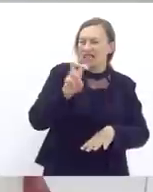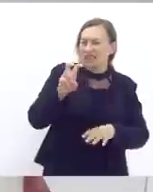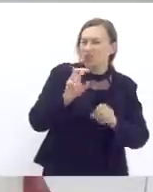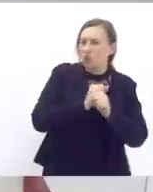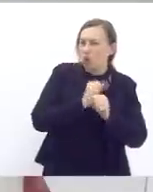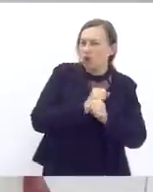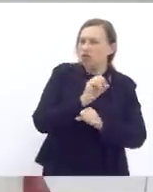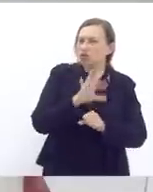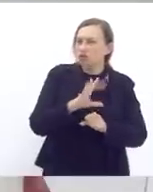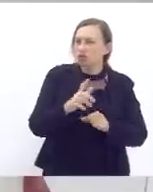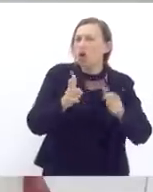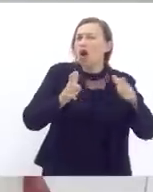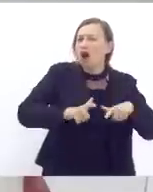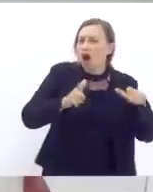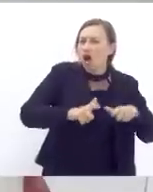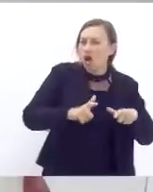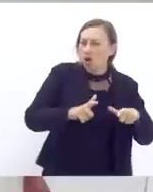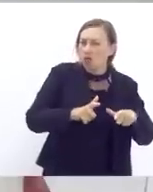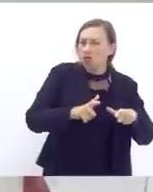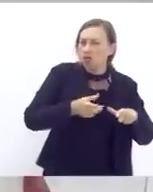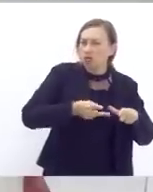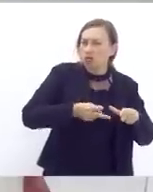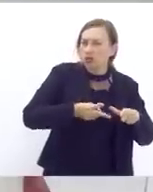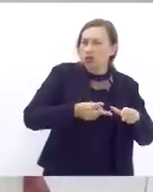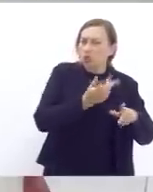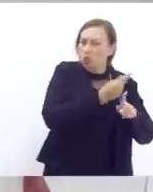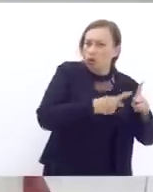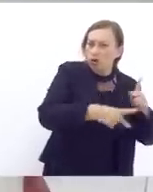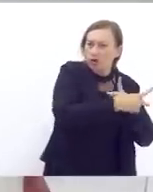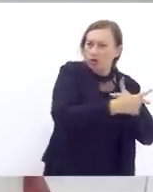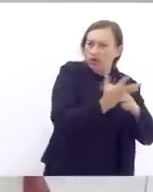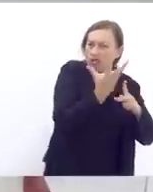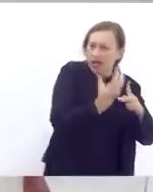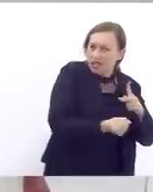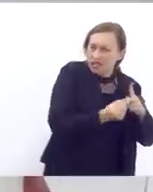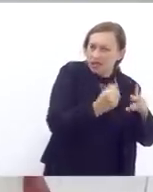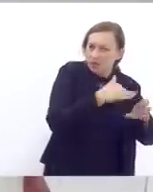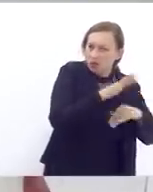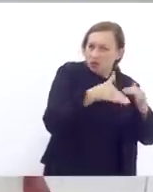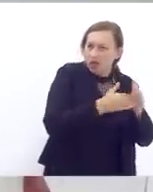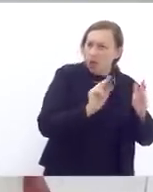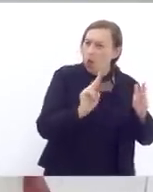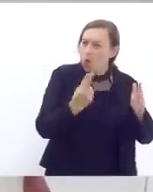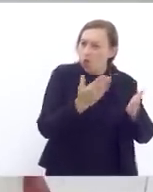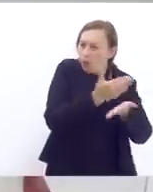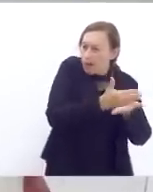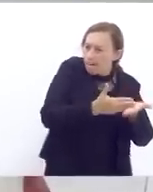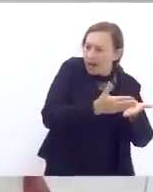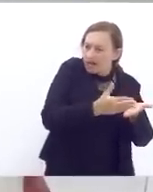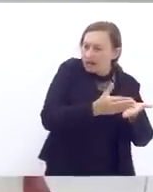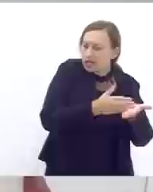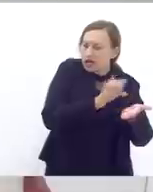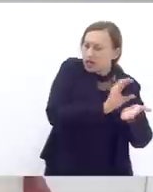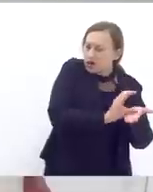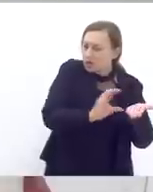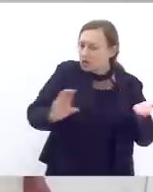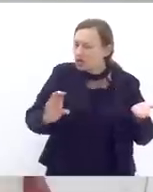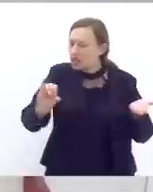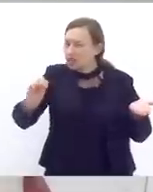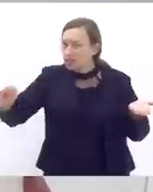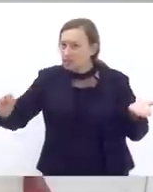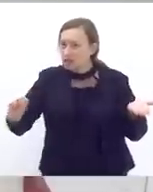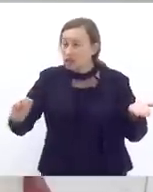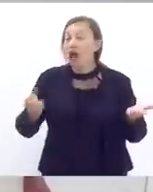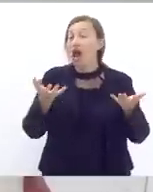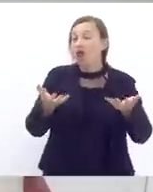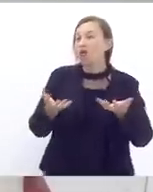Aonde fica essa contribuição o rio previdência recebe na integralidade ou uma parte ficar no INSS e um caso específico agora